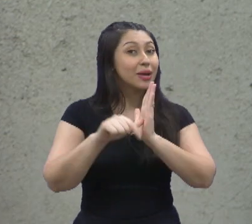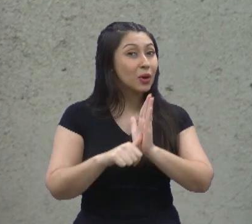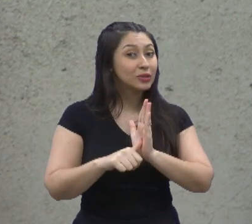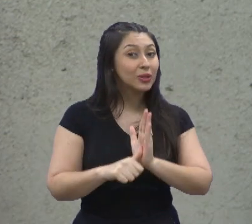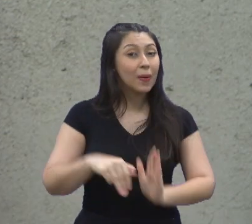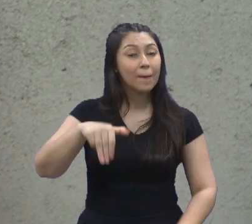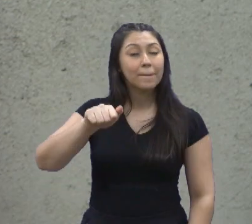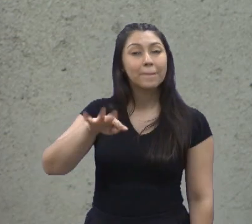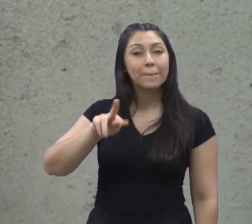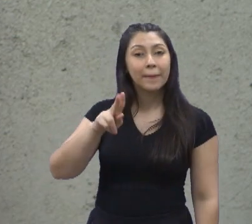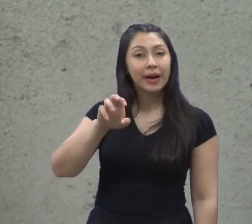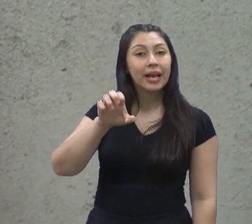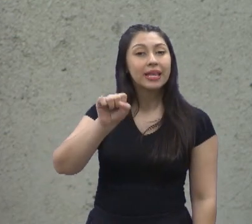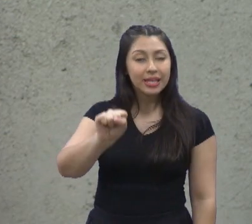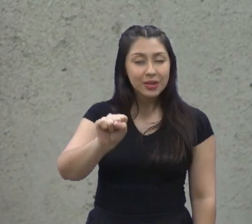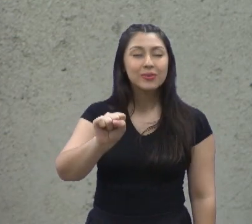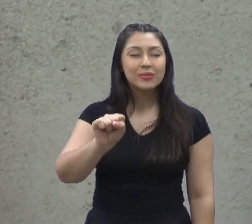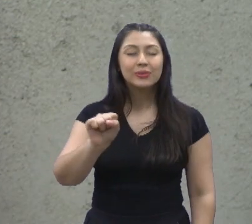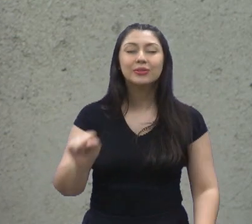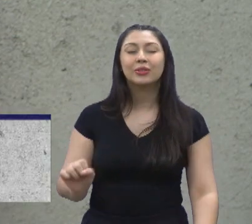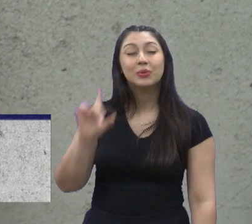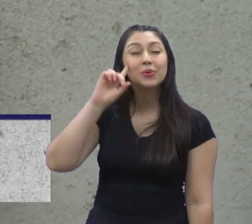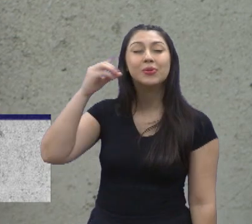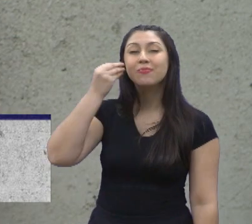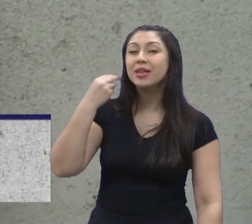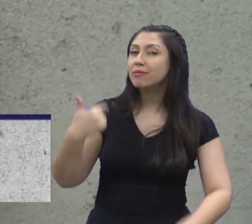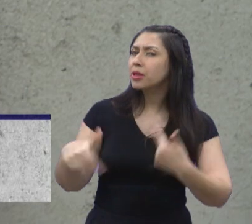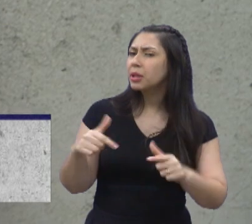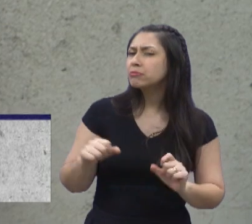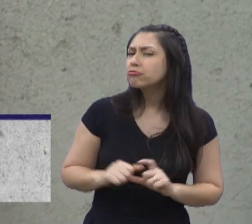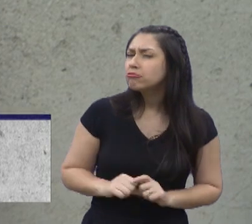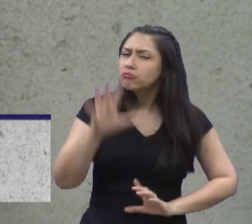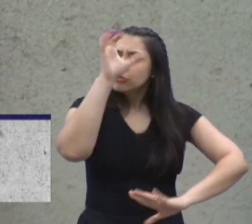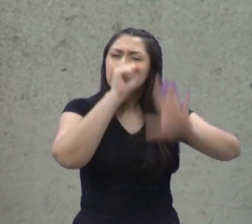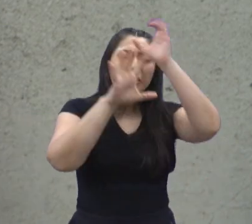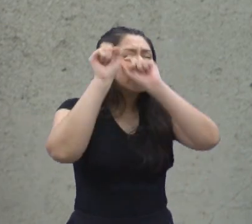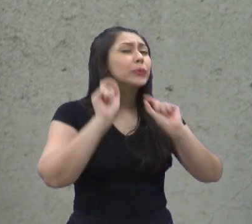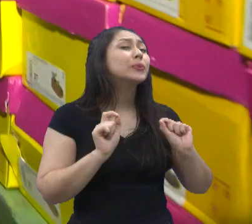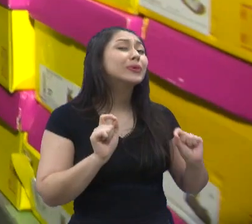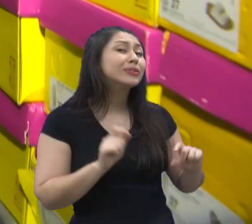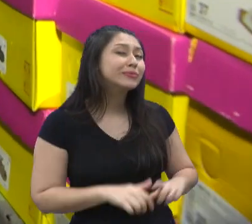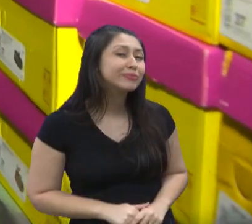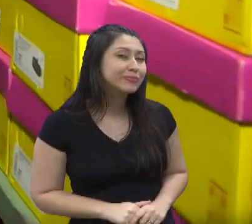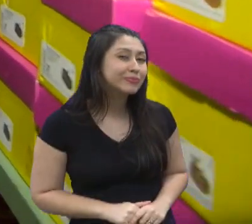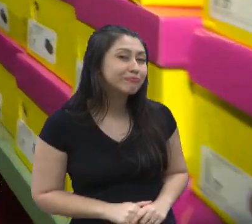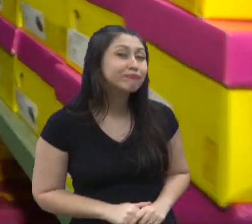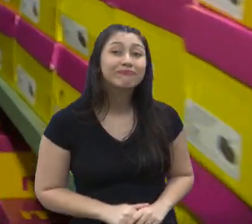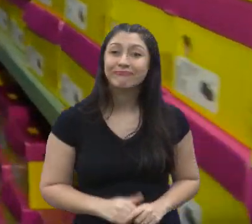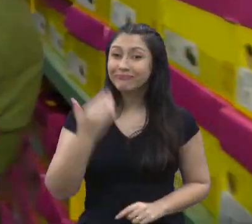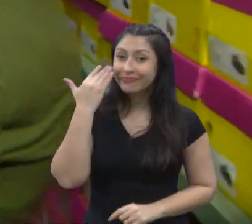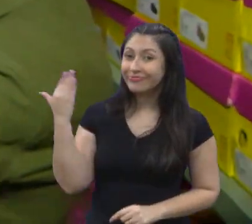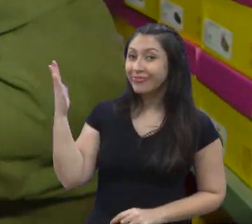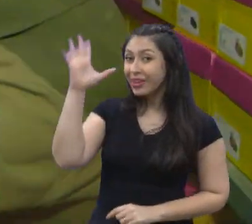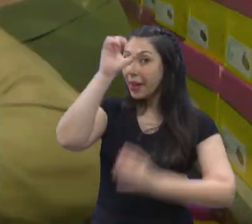Matheus Andrade, como eu falei, com o quadro Job do Dia. O que será que ele aprendeu a vender, hein? Ele foi aprender quais